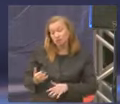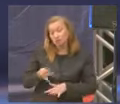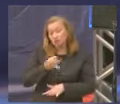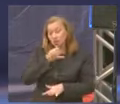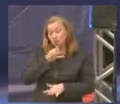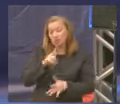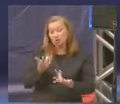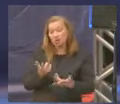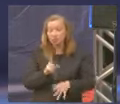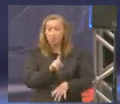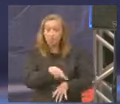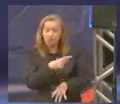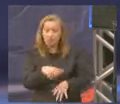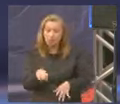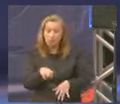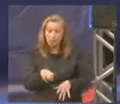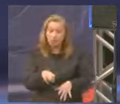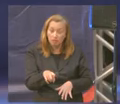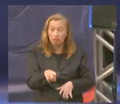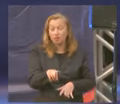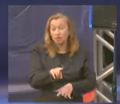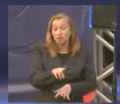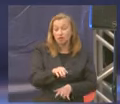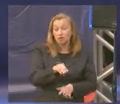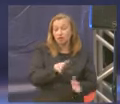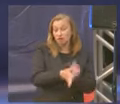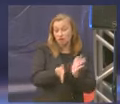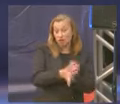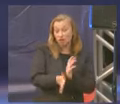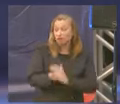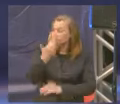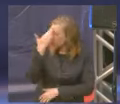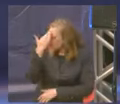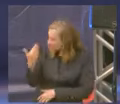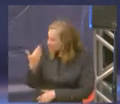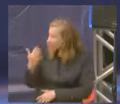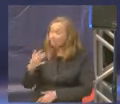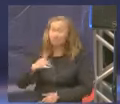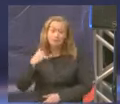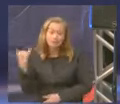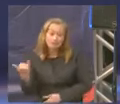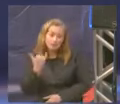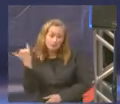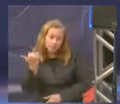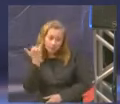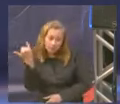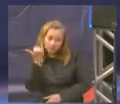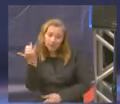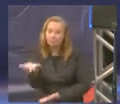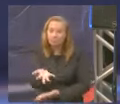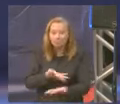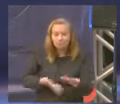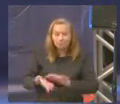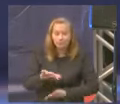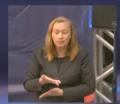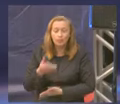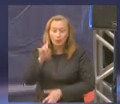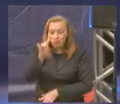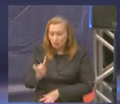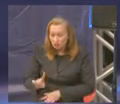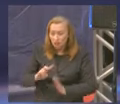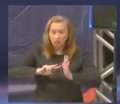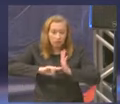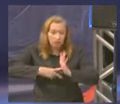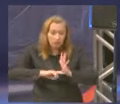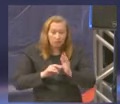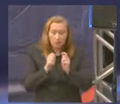do corte de custos. Bom, eu gostaria de agradecer, foi muito importante ter participado aqui como diretor do Sindicato